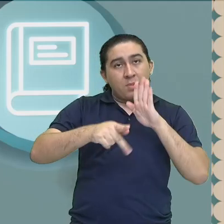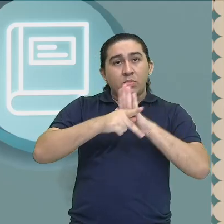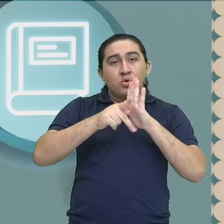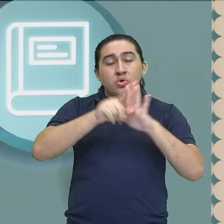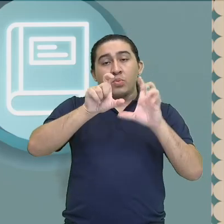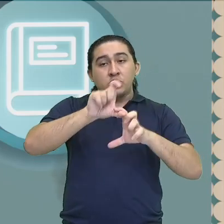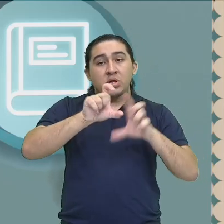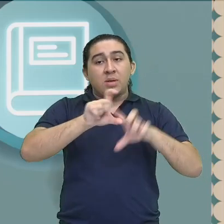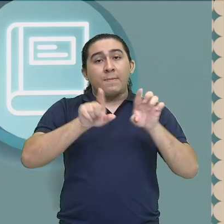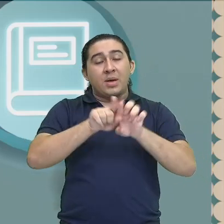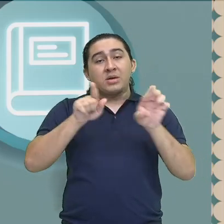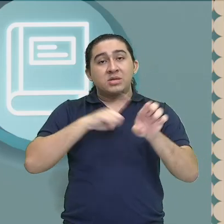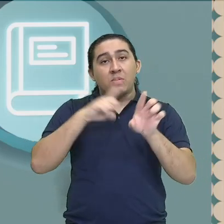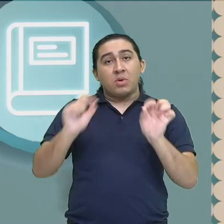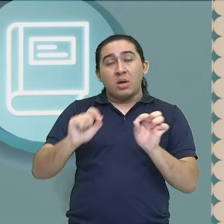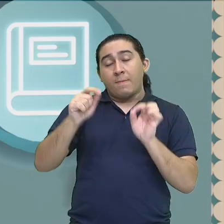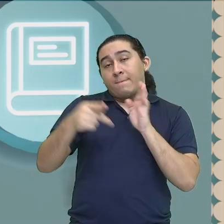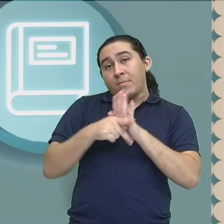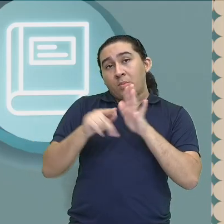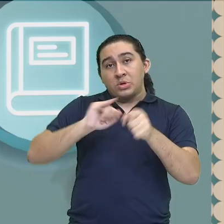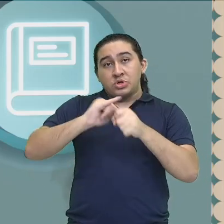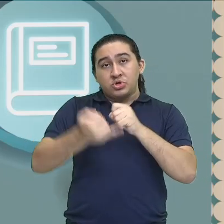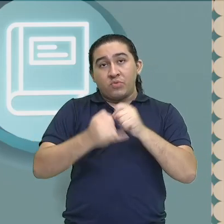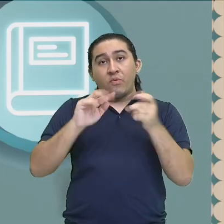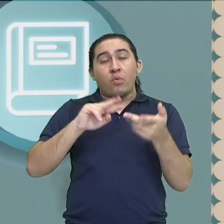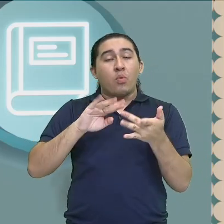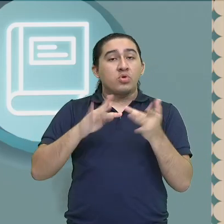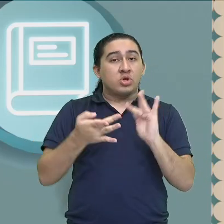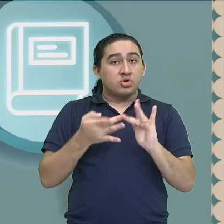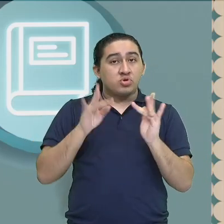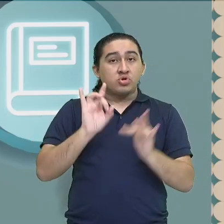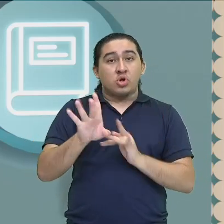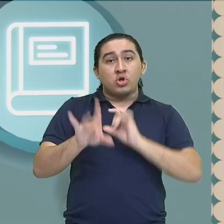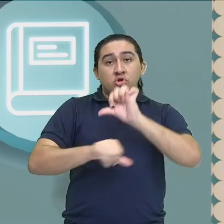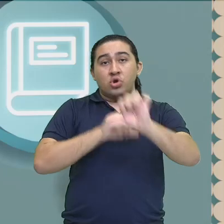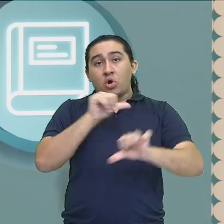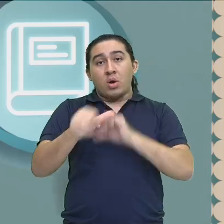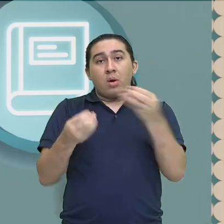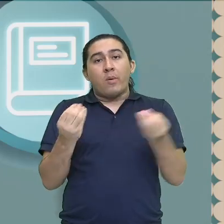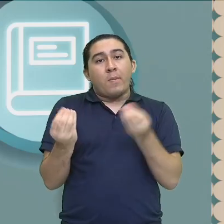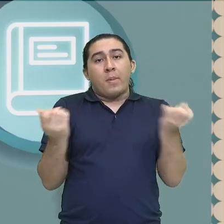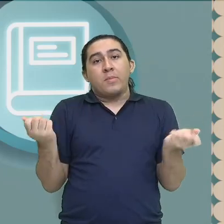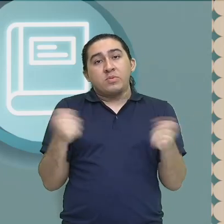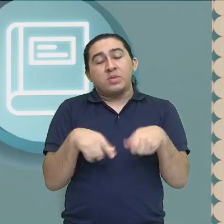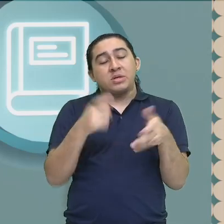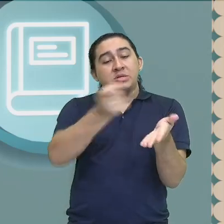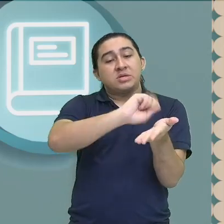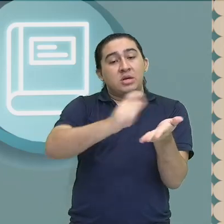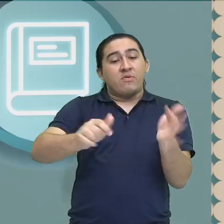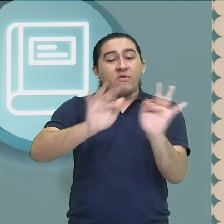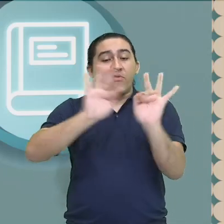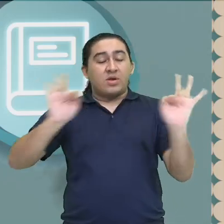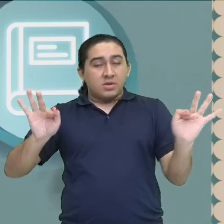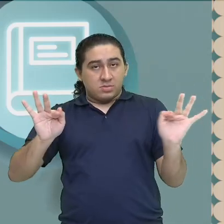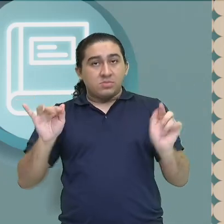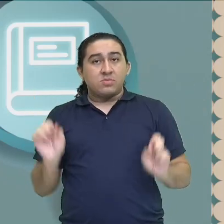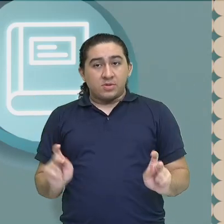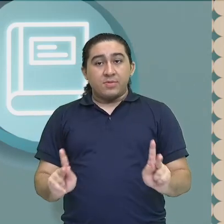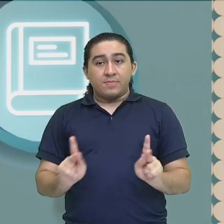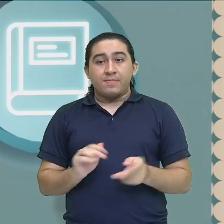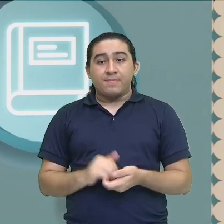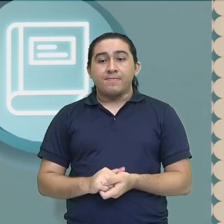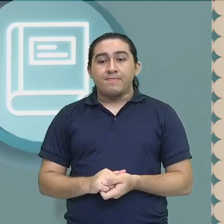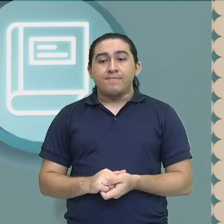aquele valor do adjetivo. Só vou mudar a forma de falar aquele adjetivo, tá